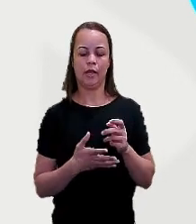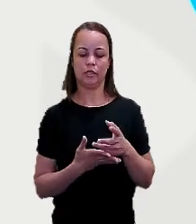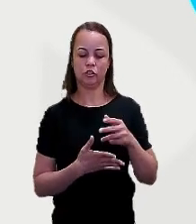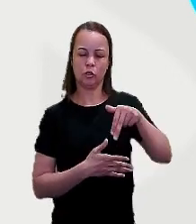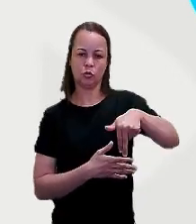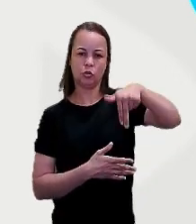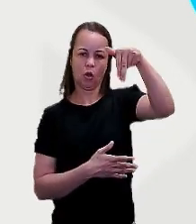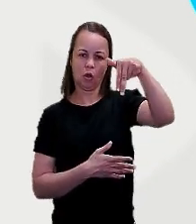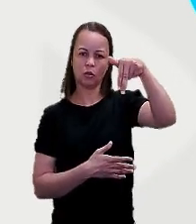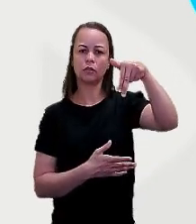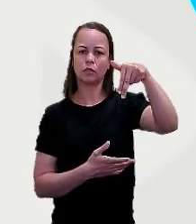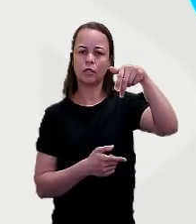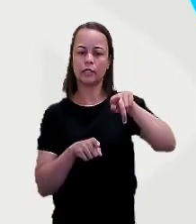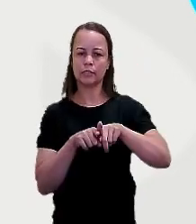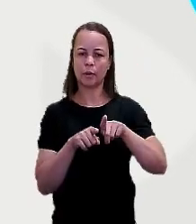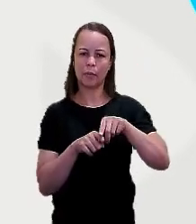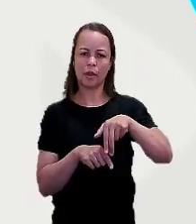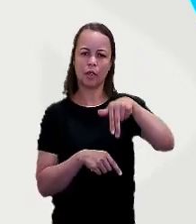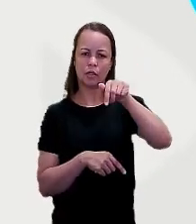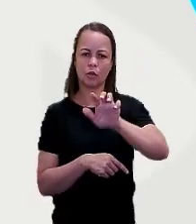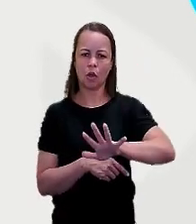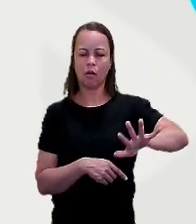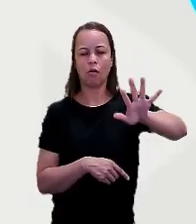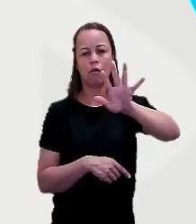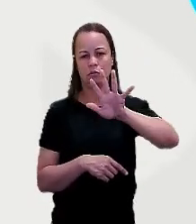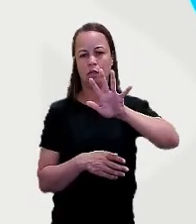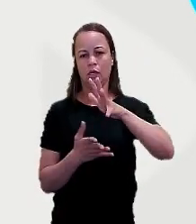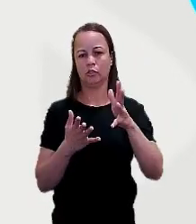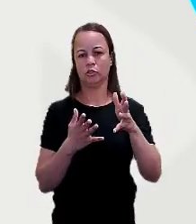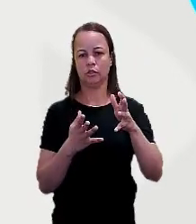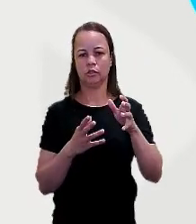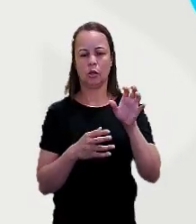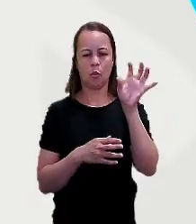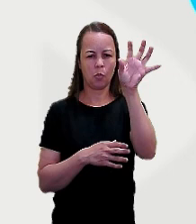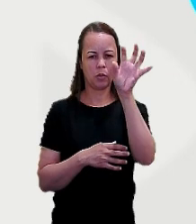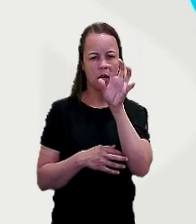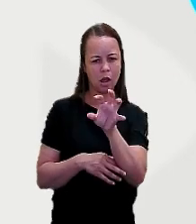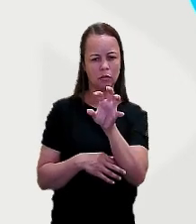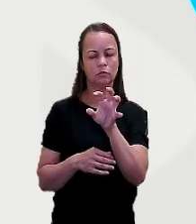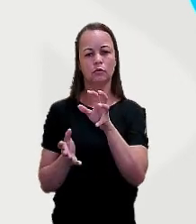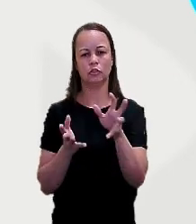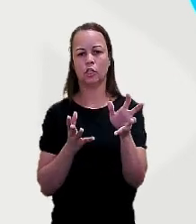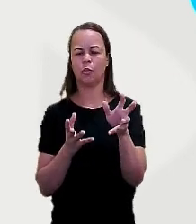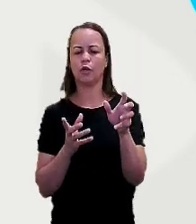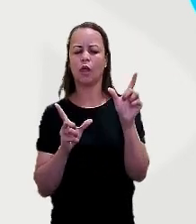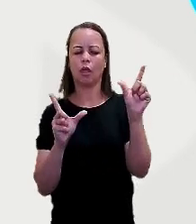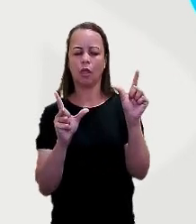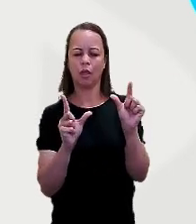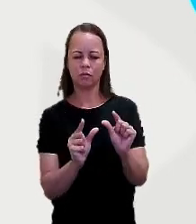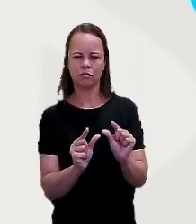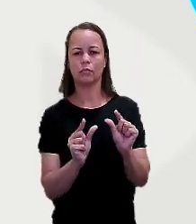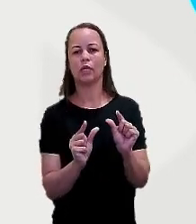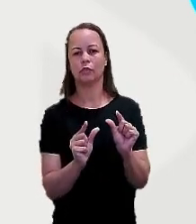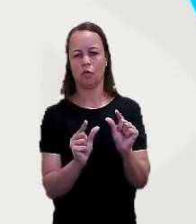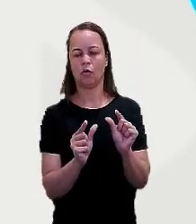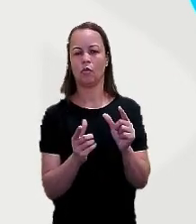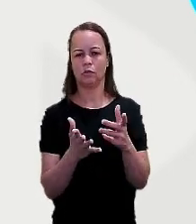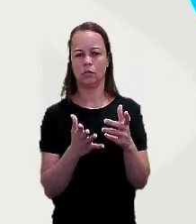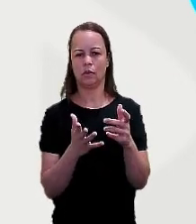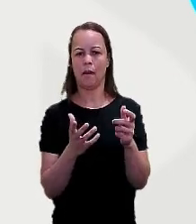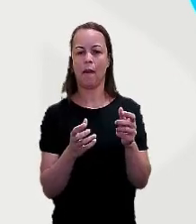a região nordeste são as regiões do Brasil, né, que possuem um menor índice, a